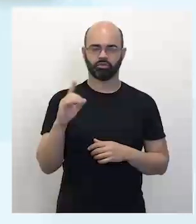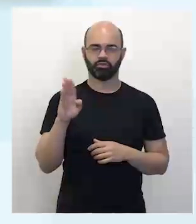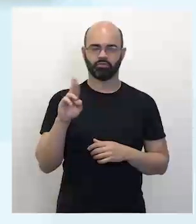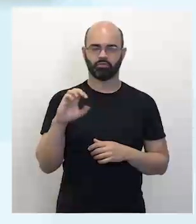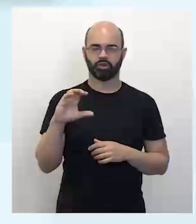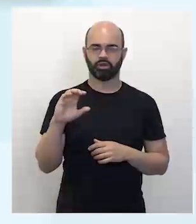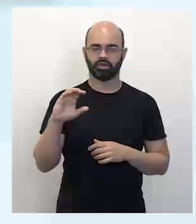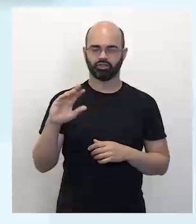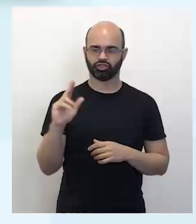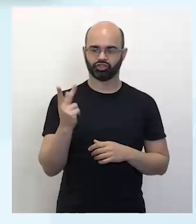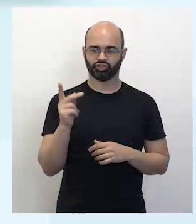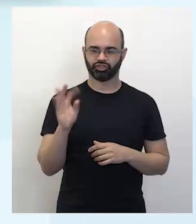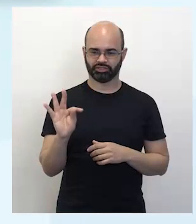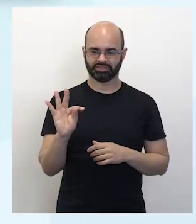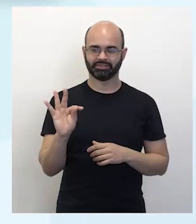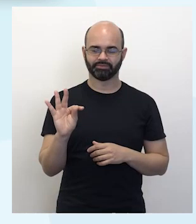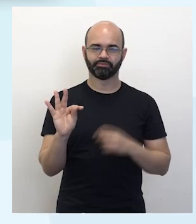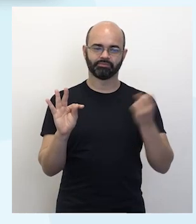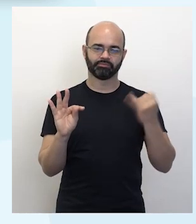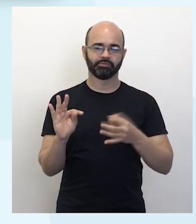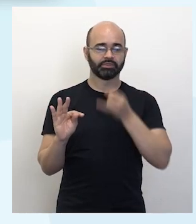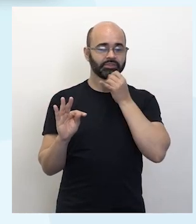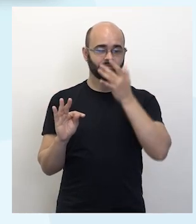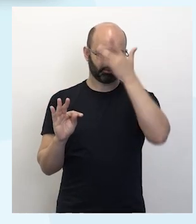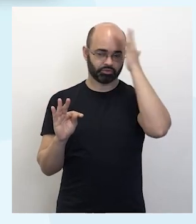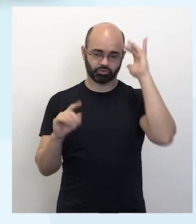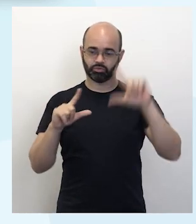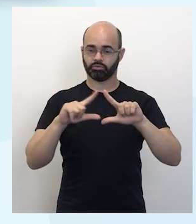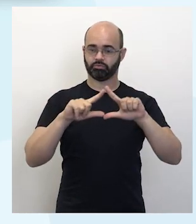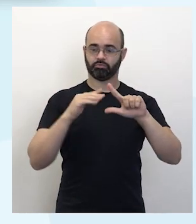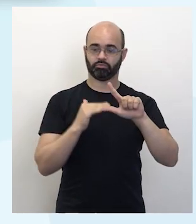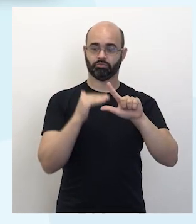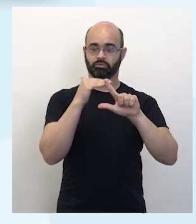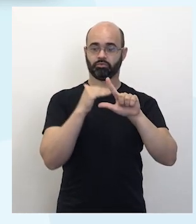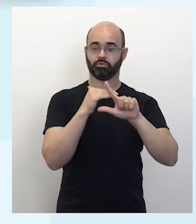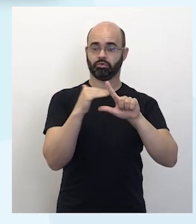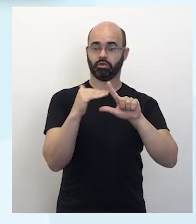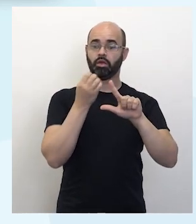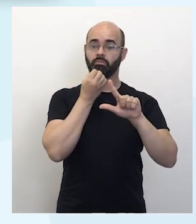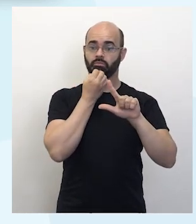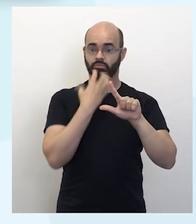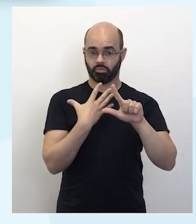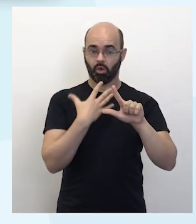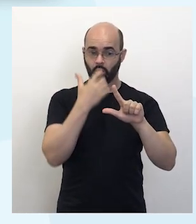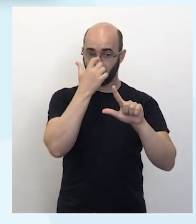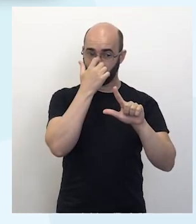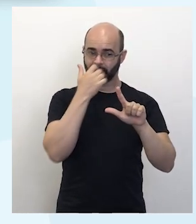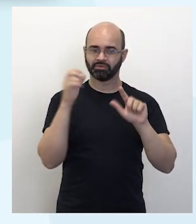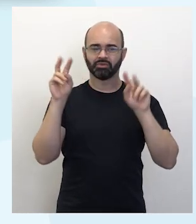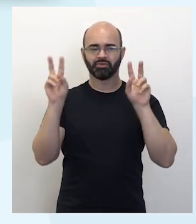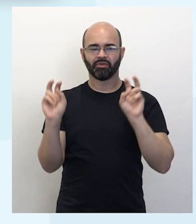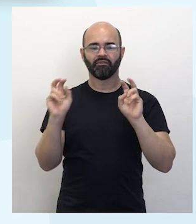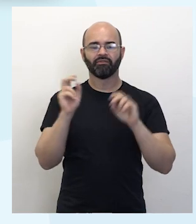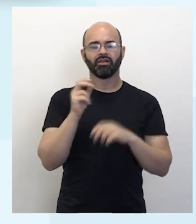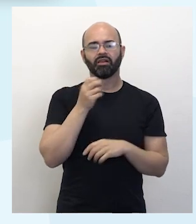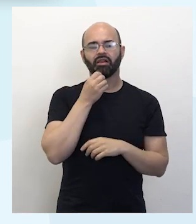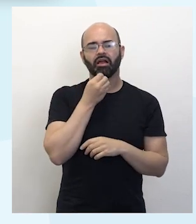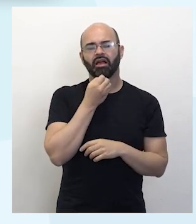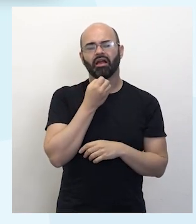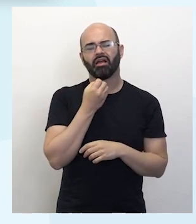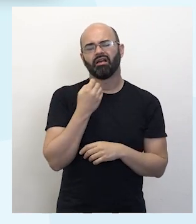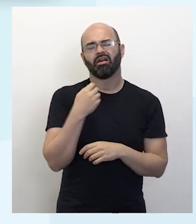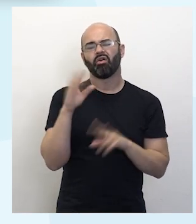seguinte: para quem tem uma boa posição social, falar de comida é coisa baixa. É compreensível. Eles já